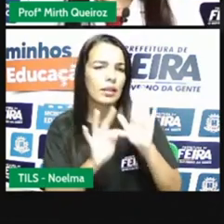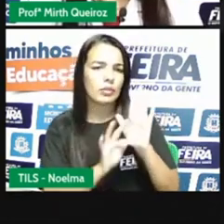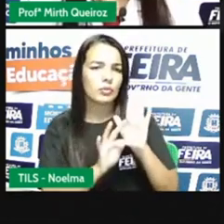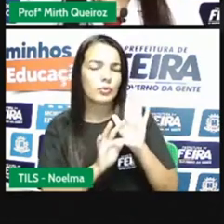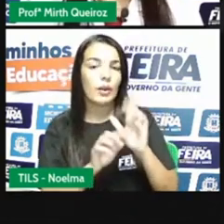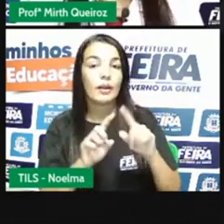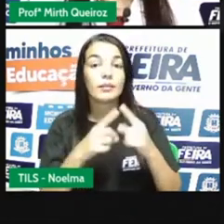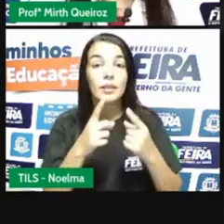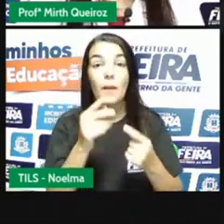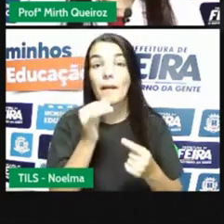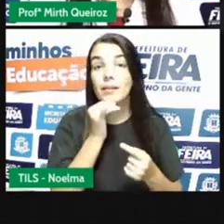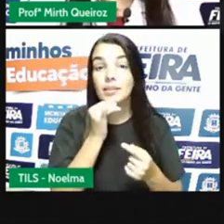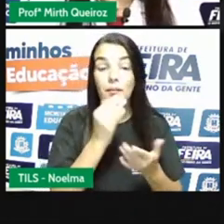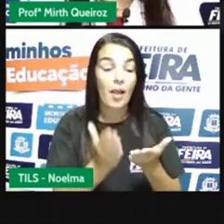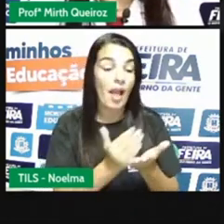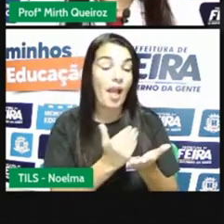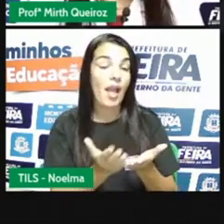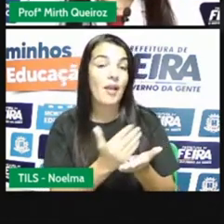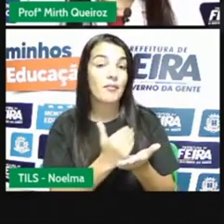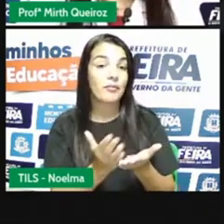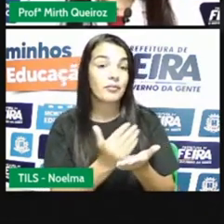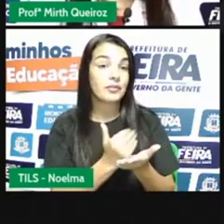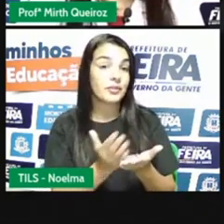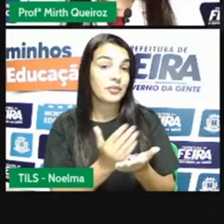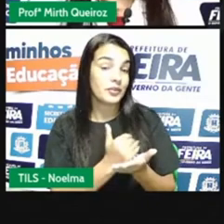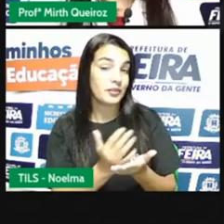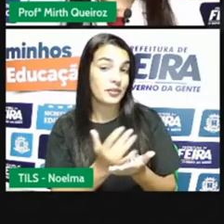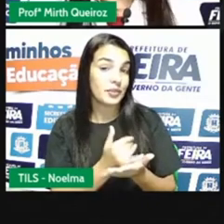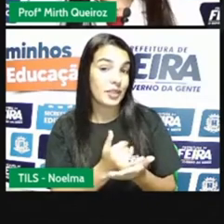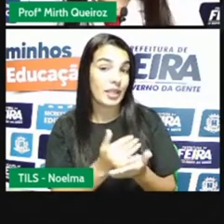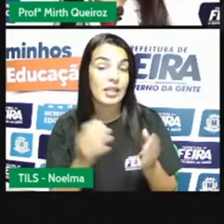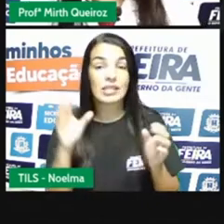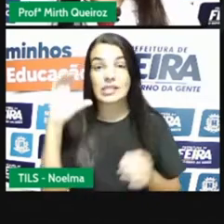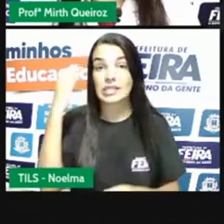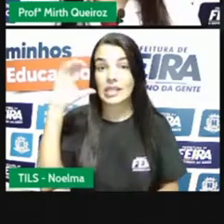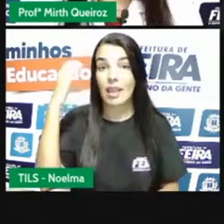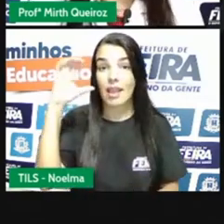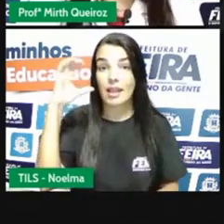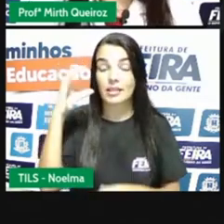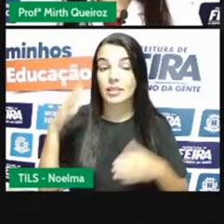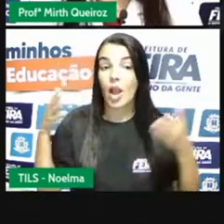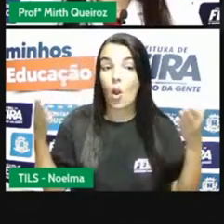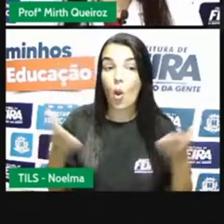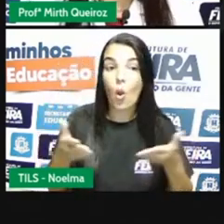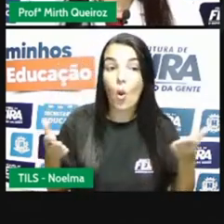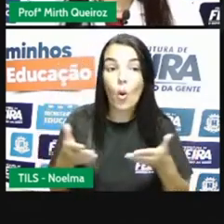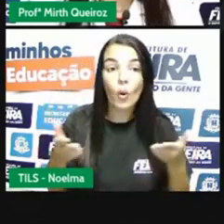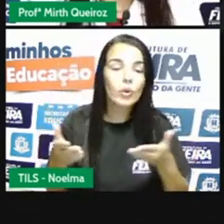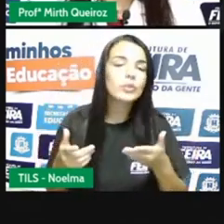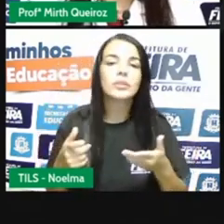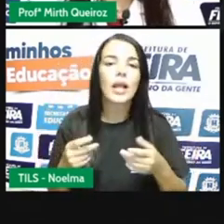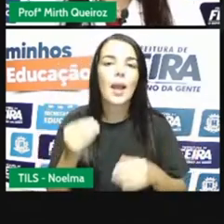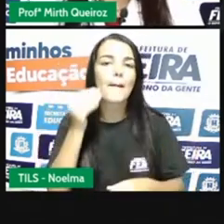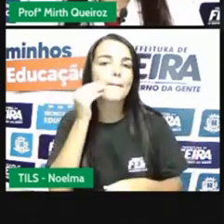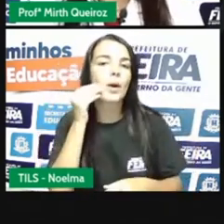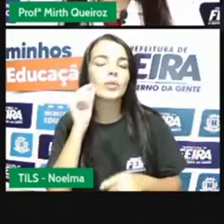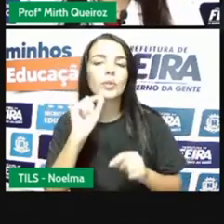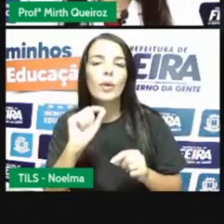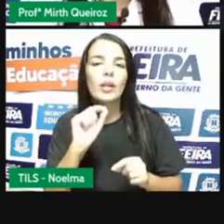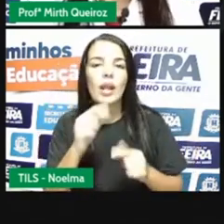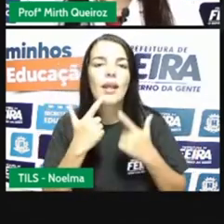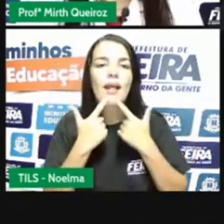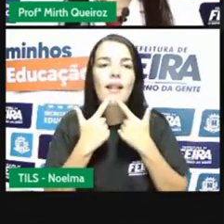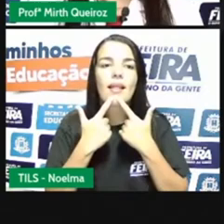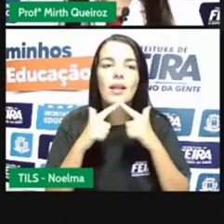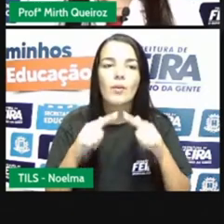Essas revistinhas, por exemplo, Ciências Hoje, né, que é uma revista científica mais infantil, porque a linguagem é mais acessível, dá